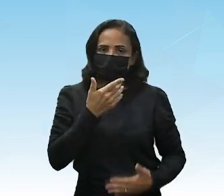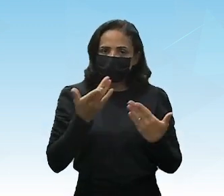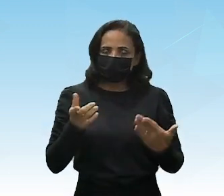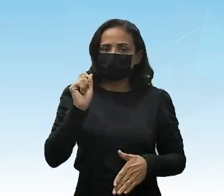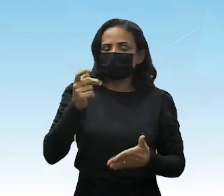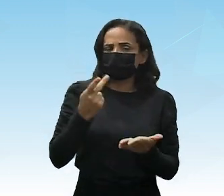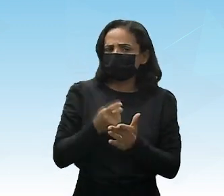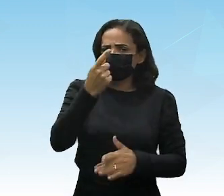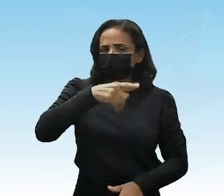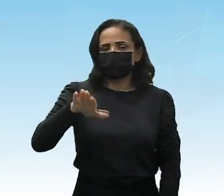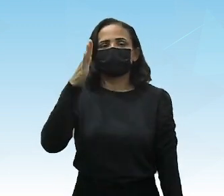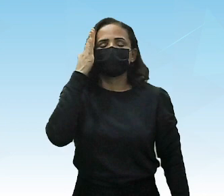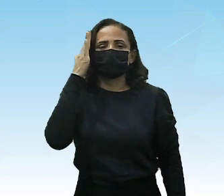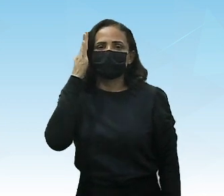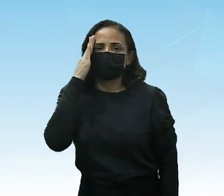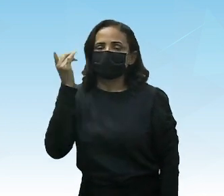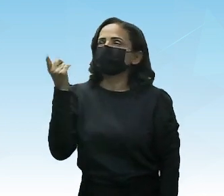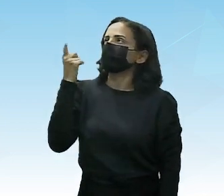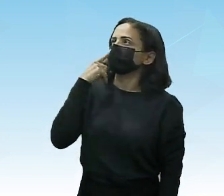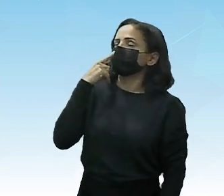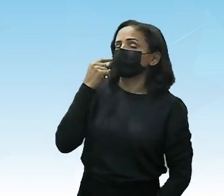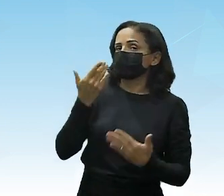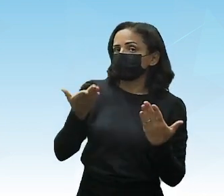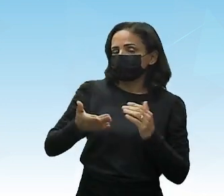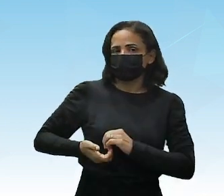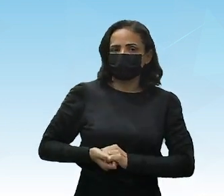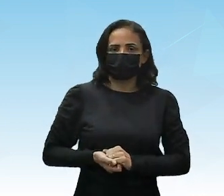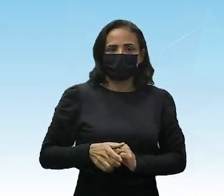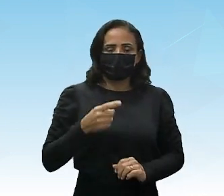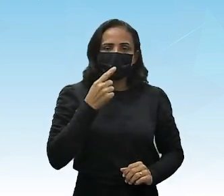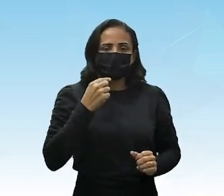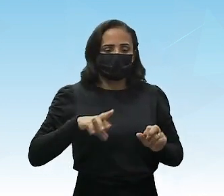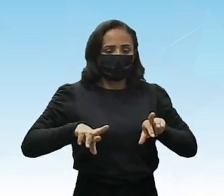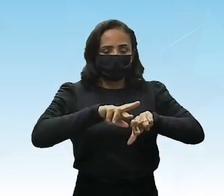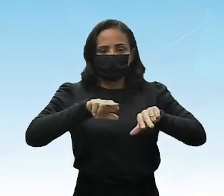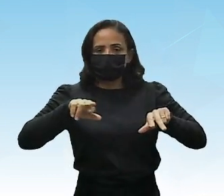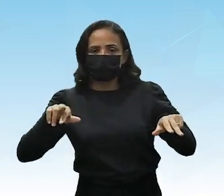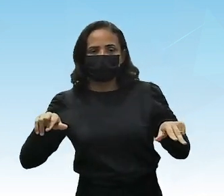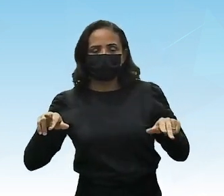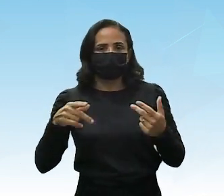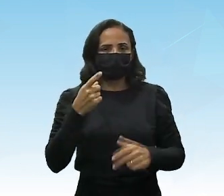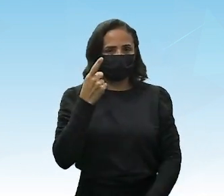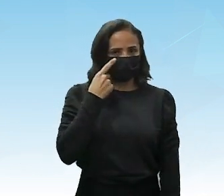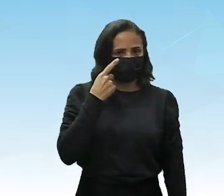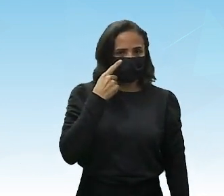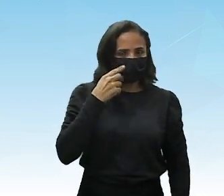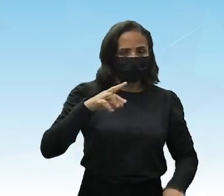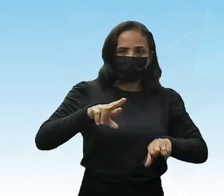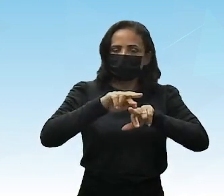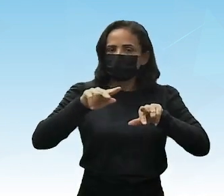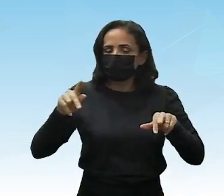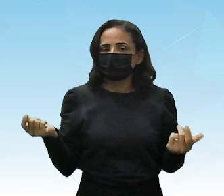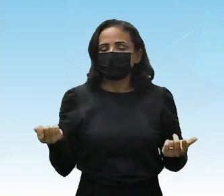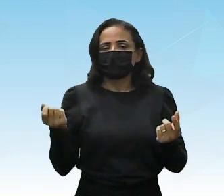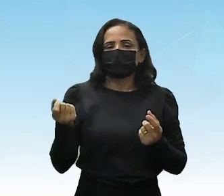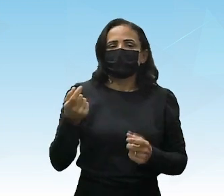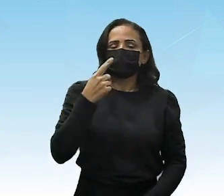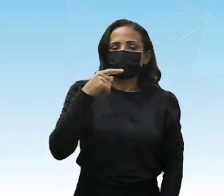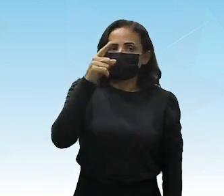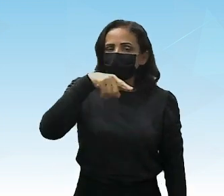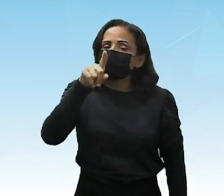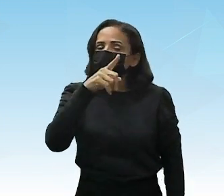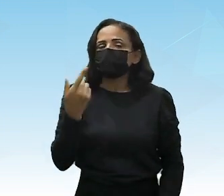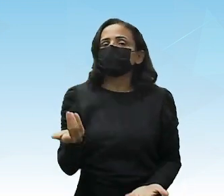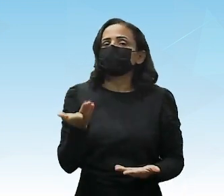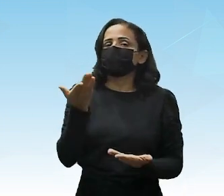é que eu preciso que vocês fiquem muito ligados? No sangue nós vamos ter vários sistemas, tá? A gente vai ter vários sistemas. Principalmente você que vai entrar na